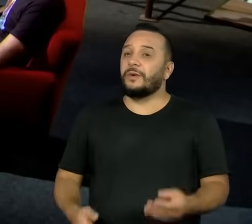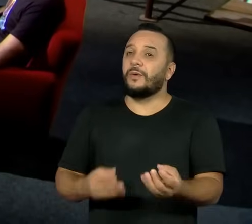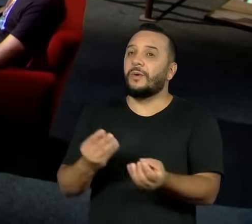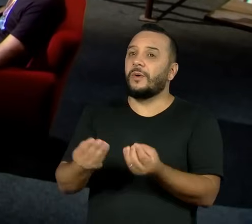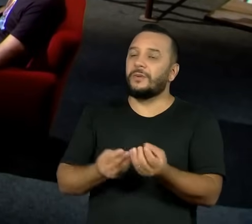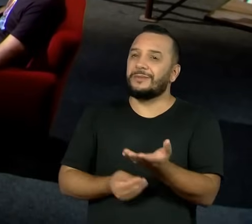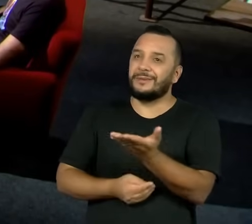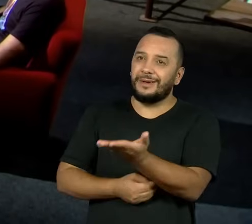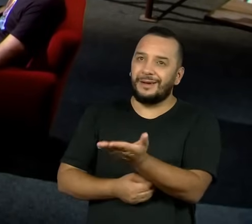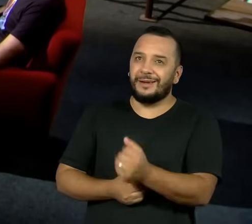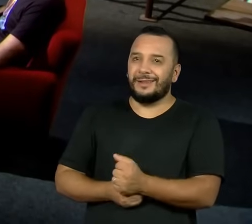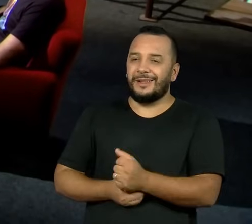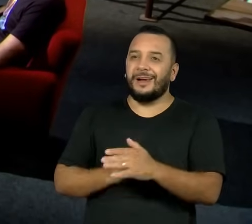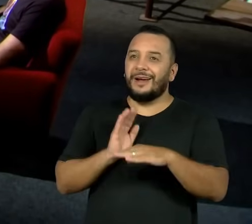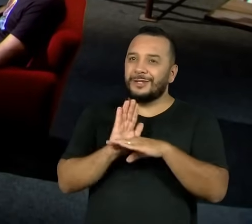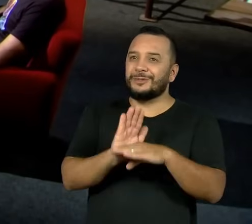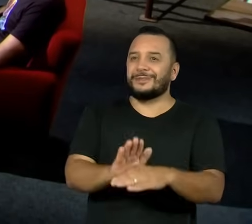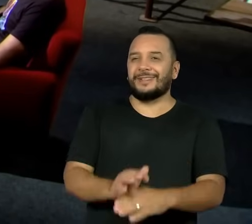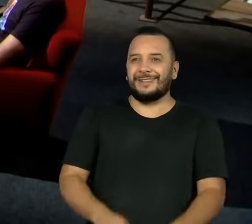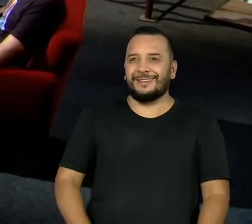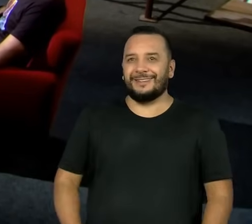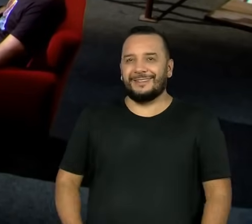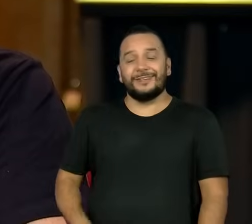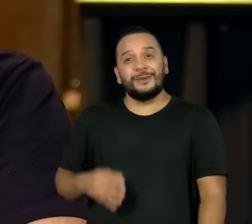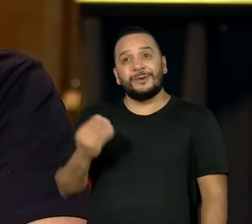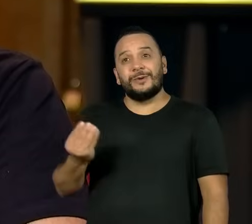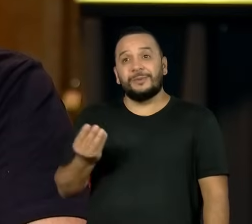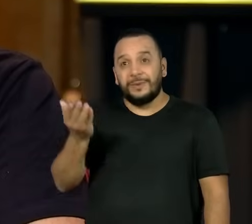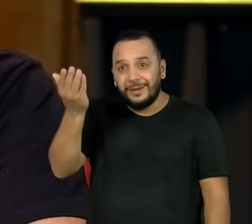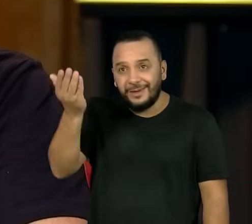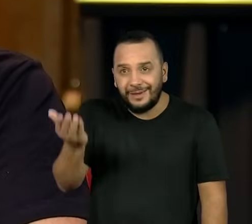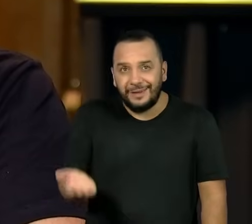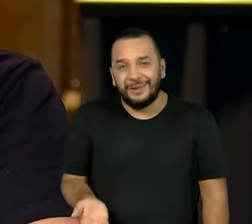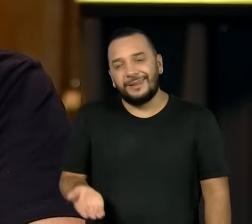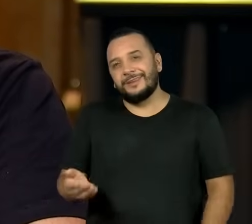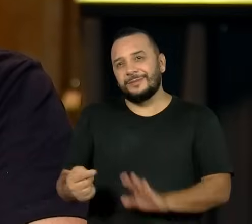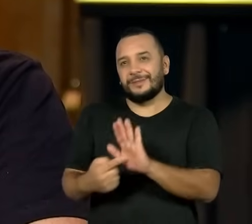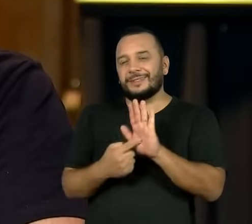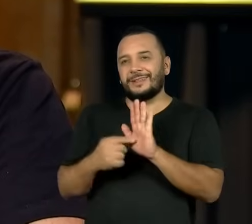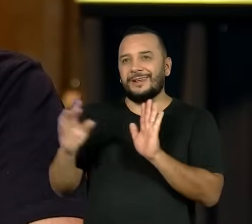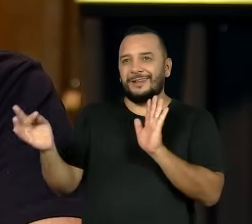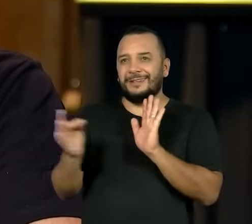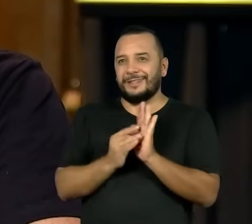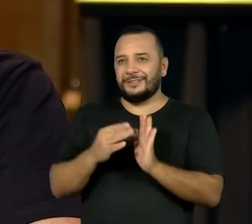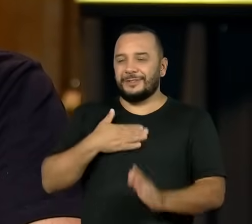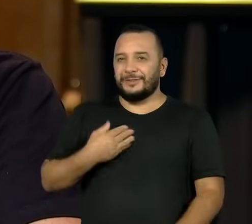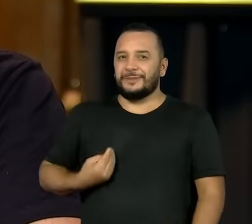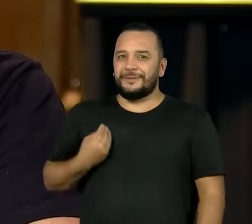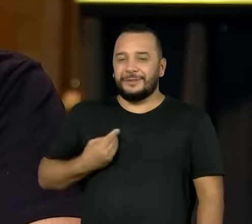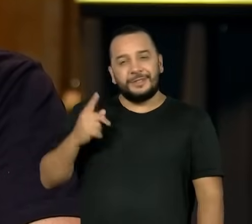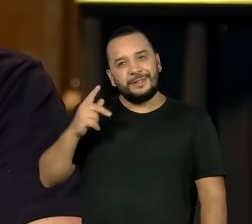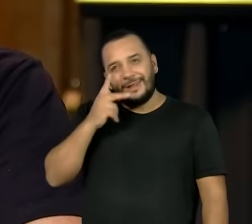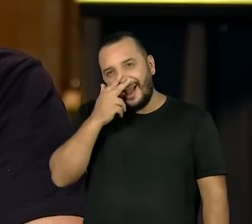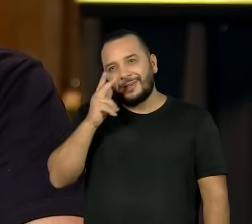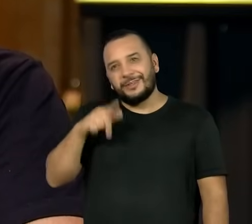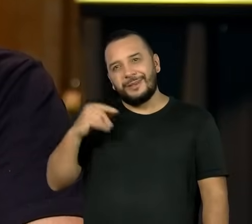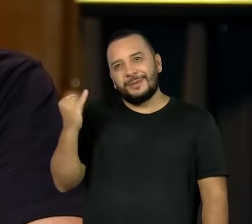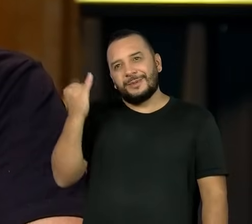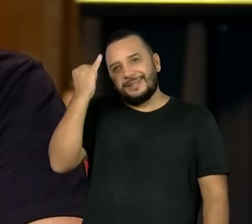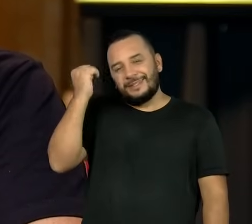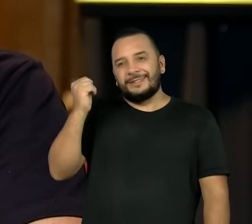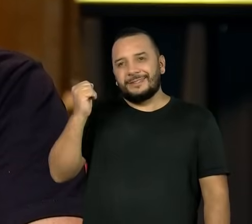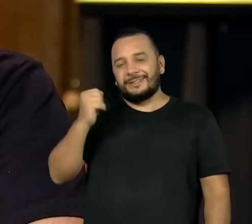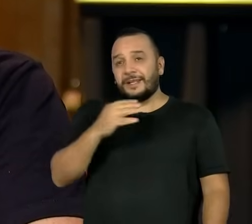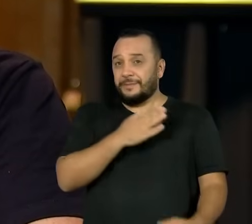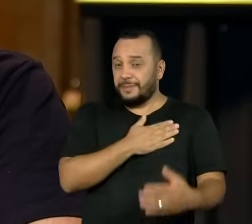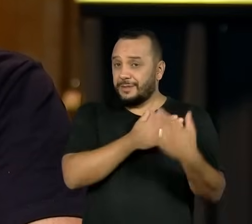pode contribuir para isso? Como é que eu posso trazer para ela essa realidade que eu vivi e que eu acho tão importante dessa